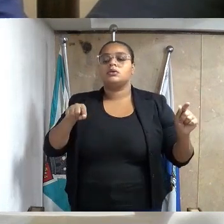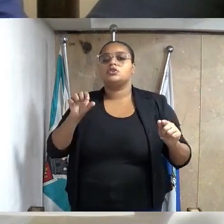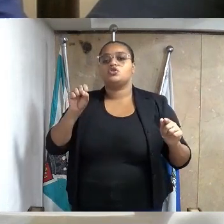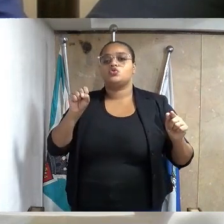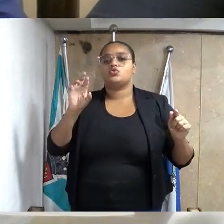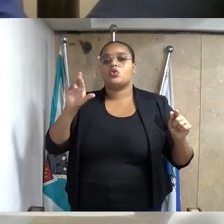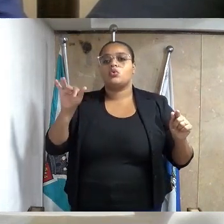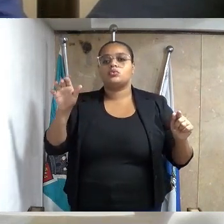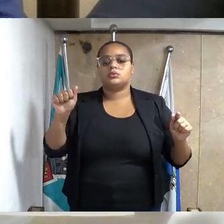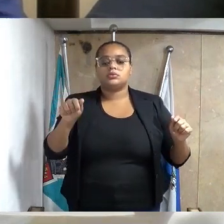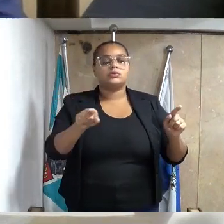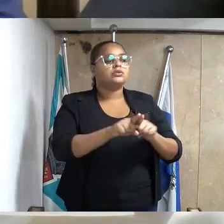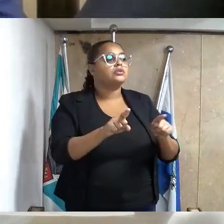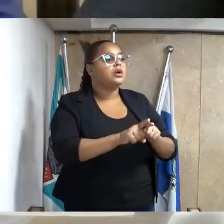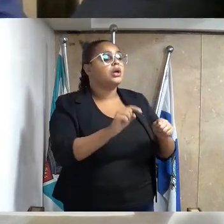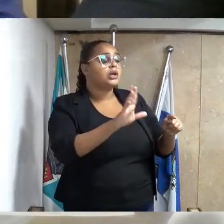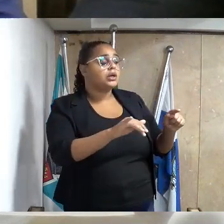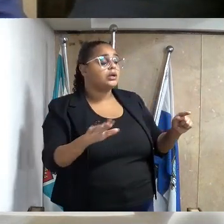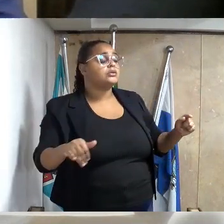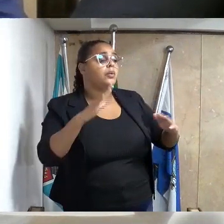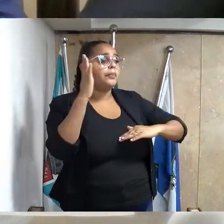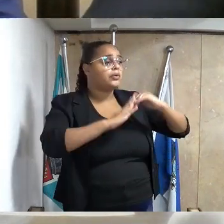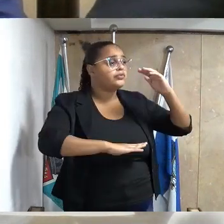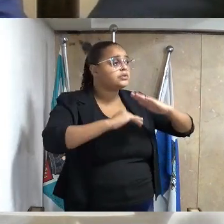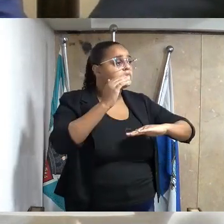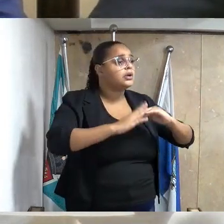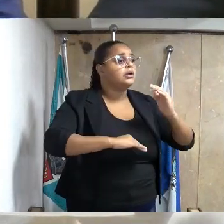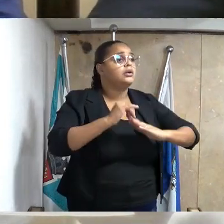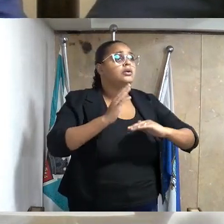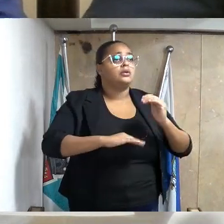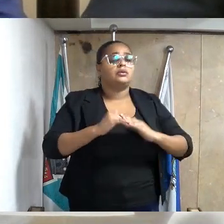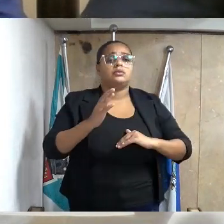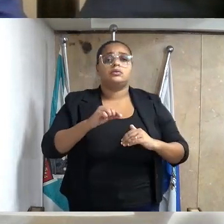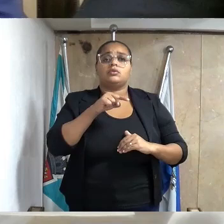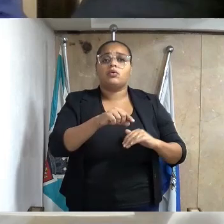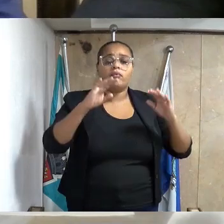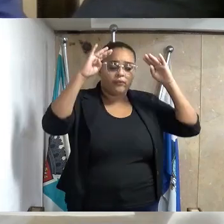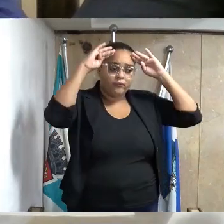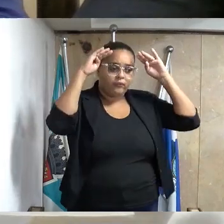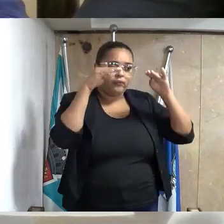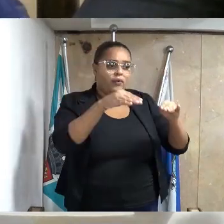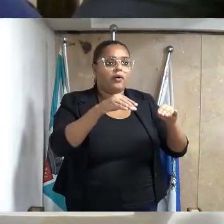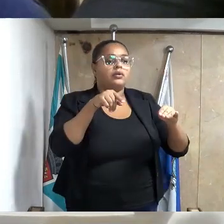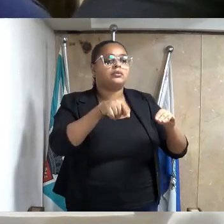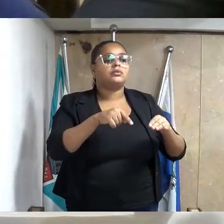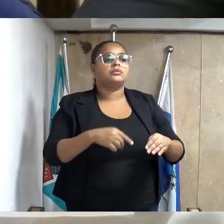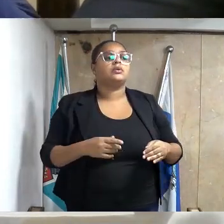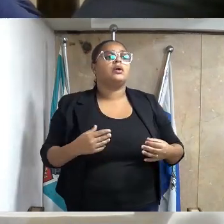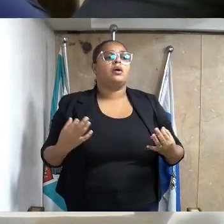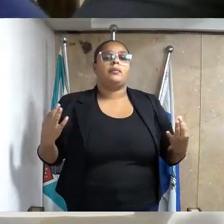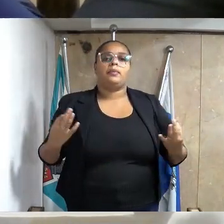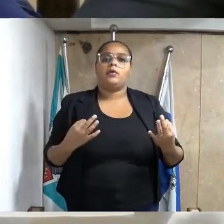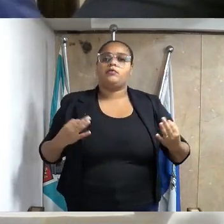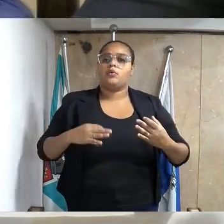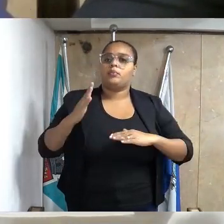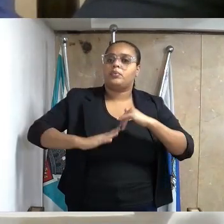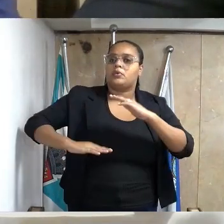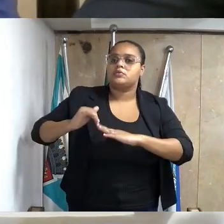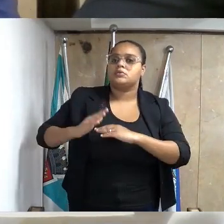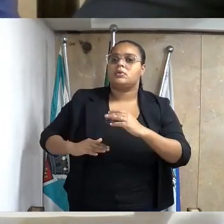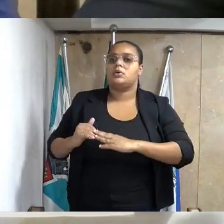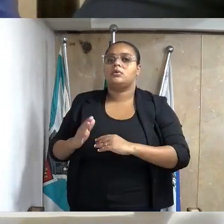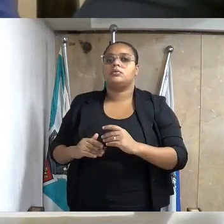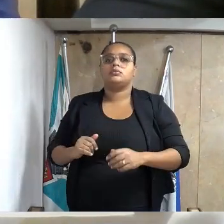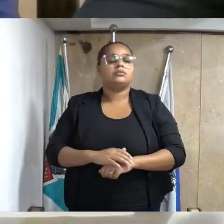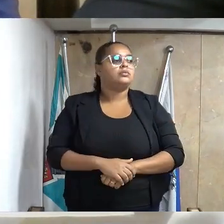Souza, auxiliar de creche, pois exercer suas funções com integridade, dedicação, foco e excelência, perfil profissional